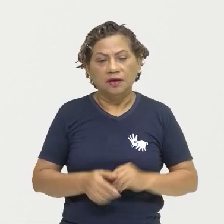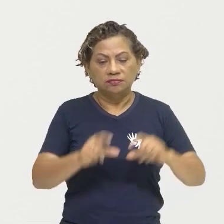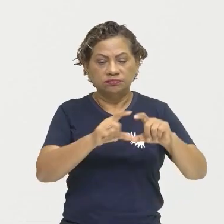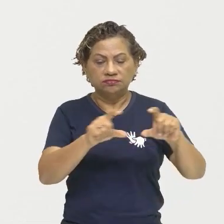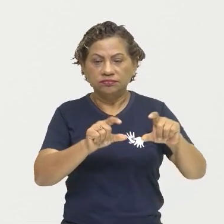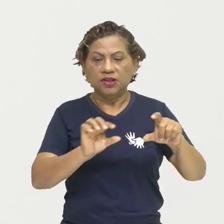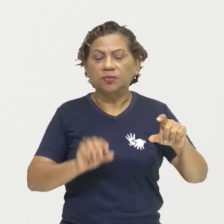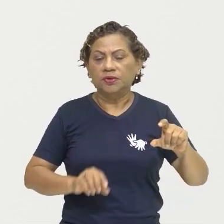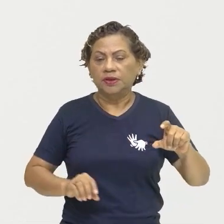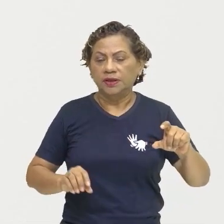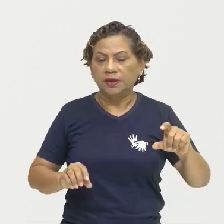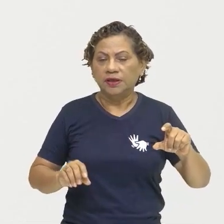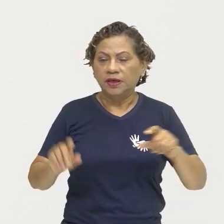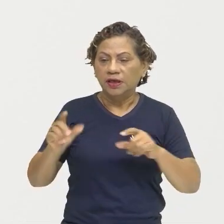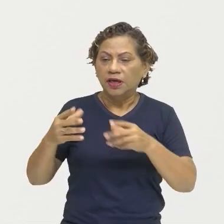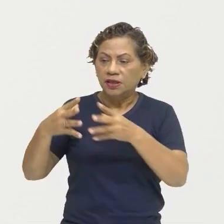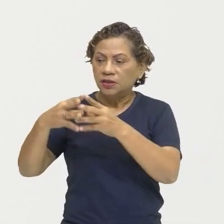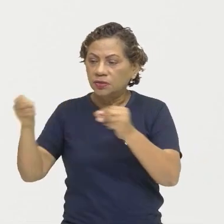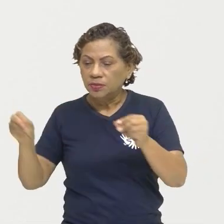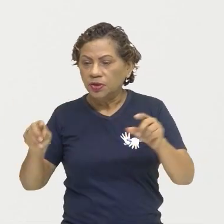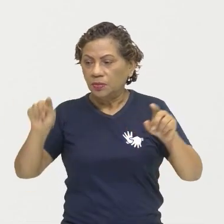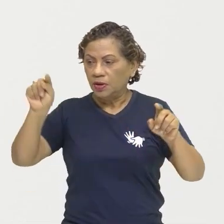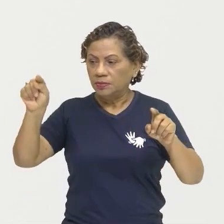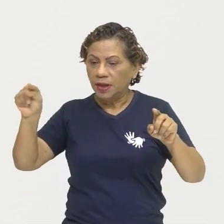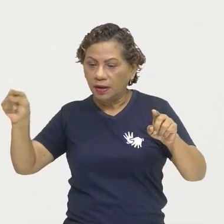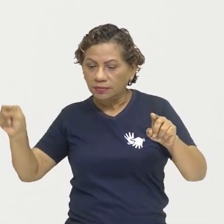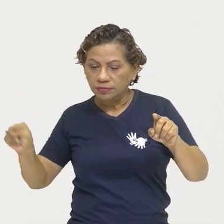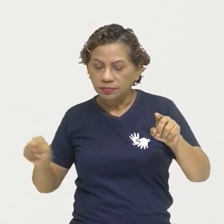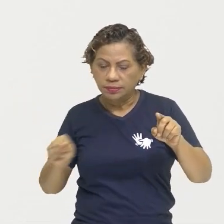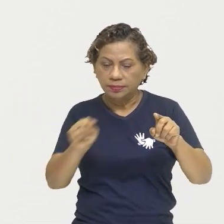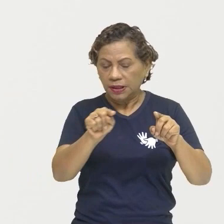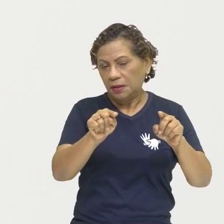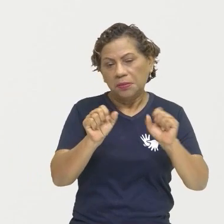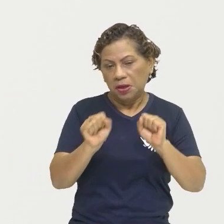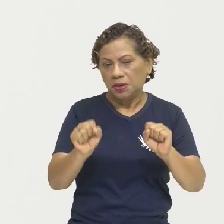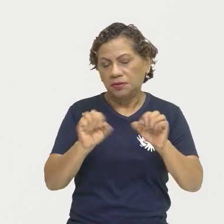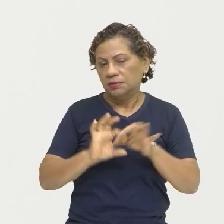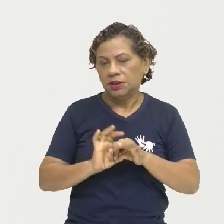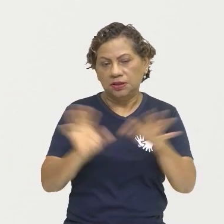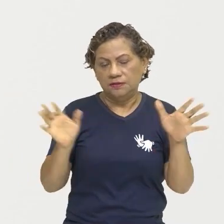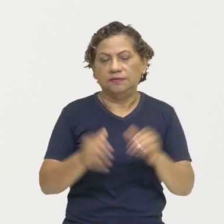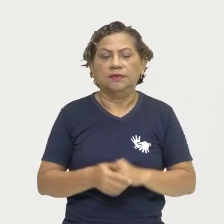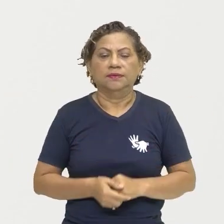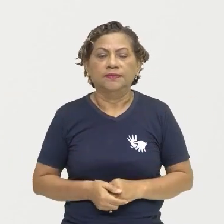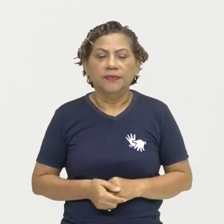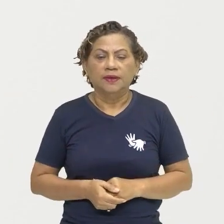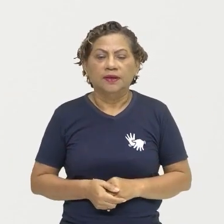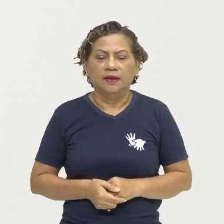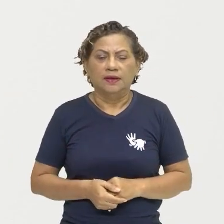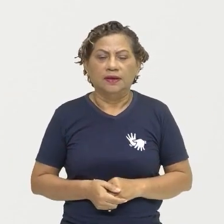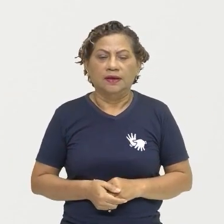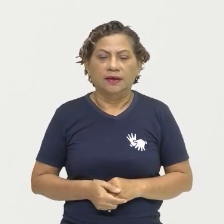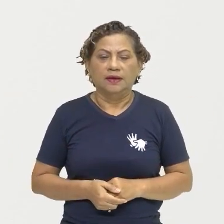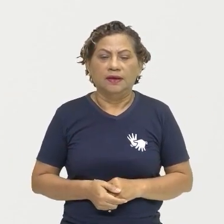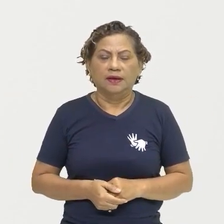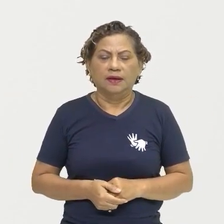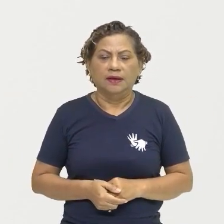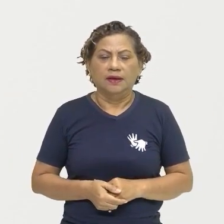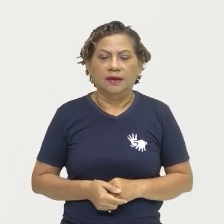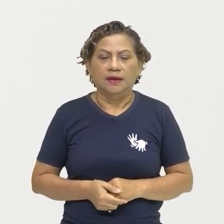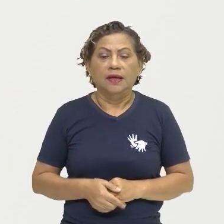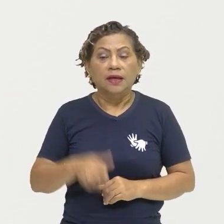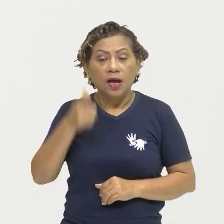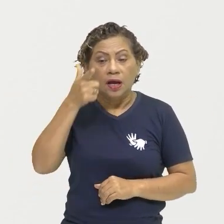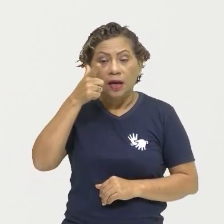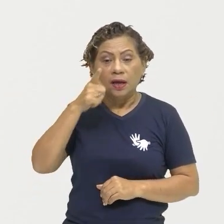sintaticamente independentes. Esta oração, o carro partiu, ganhou velocidade, não está ligada a esta oração por